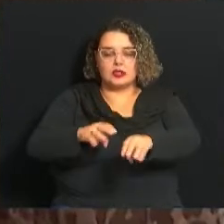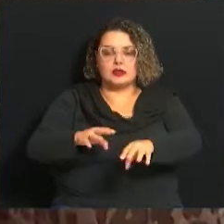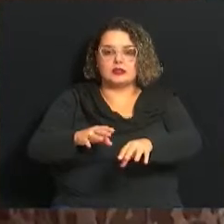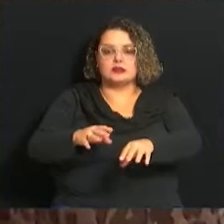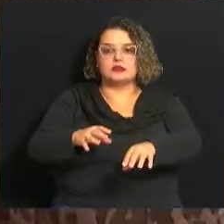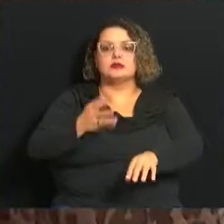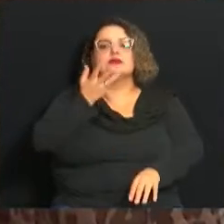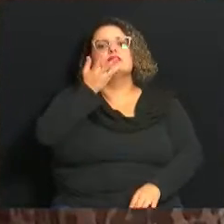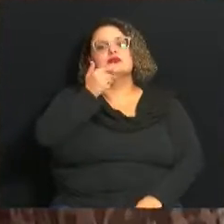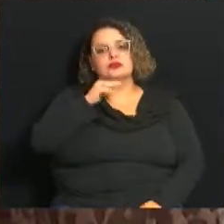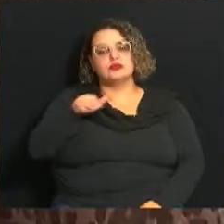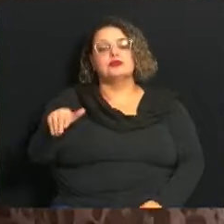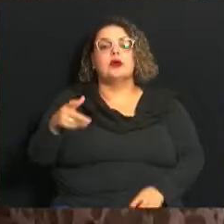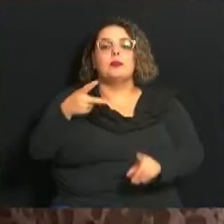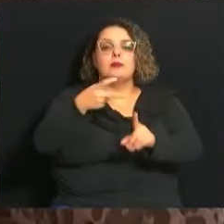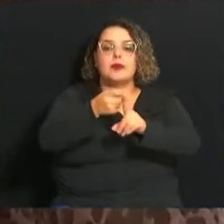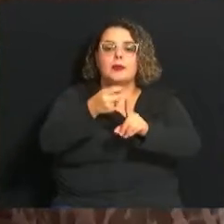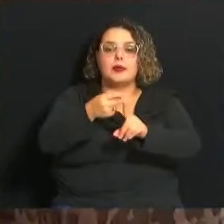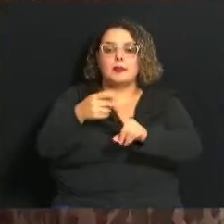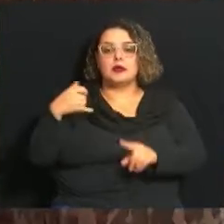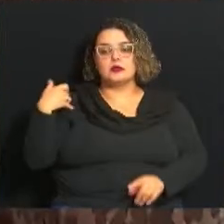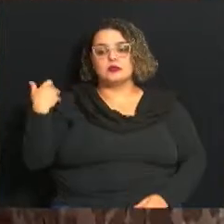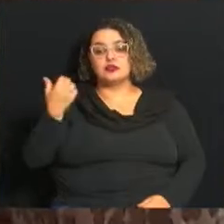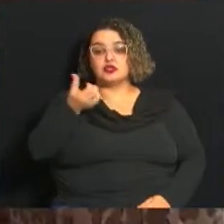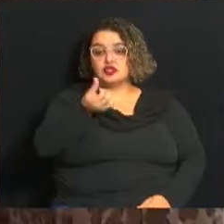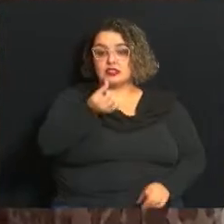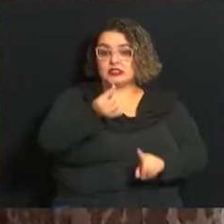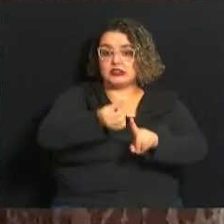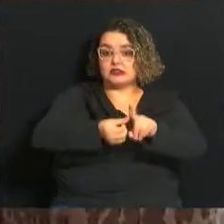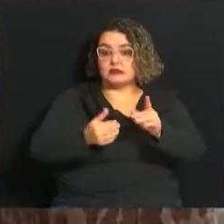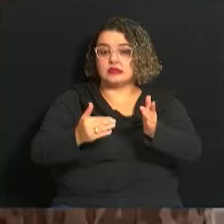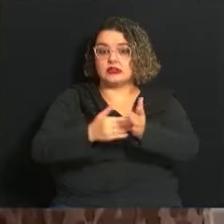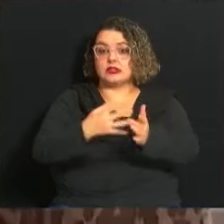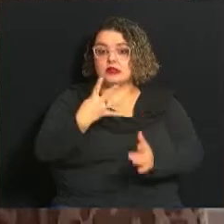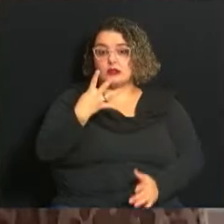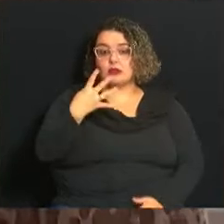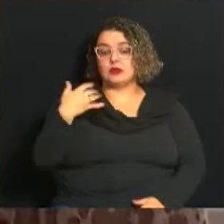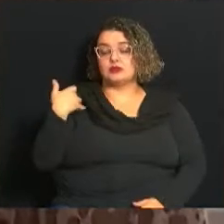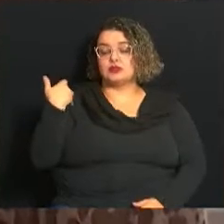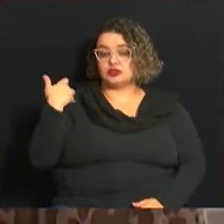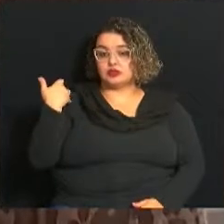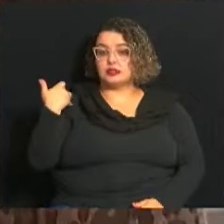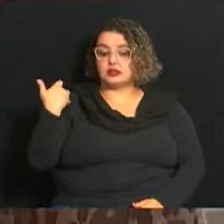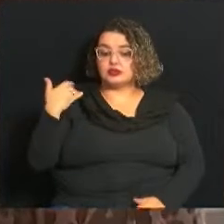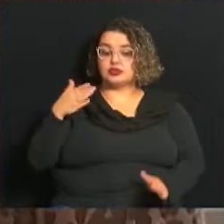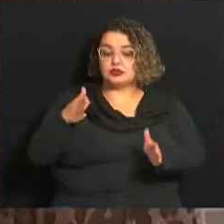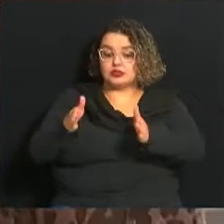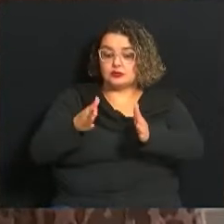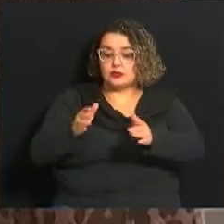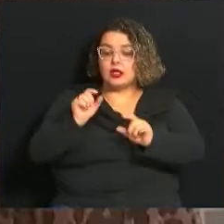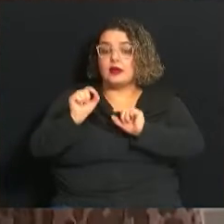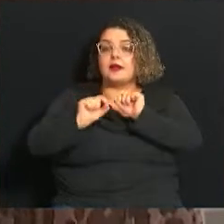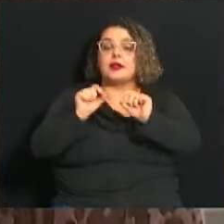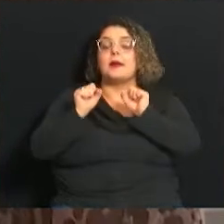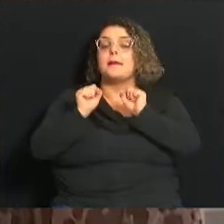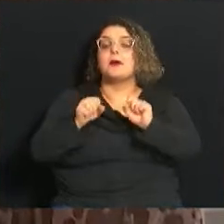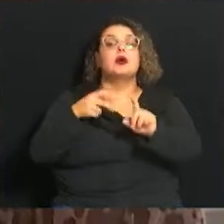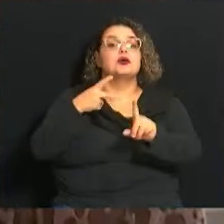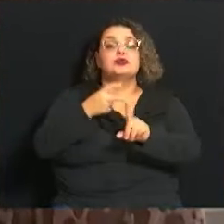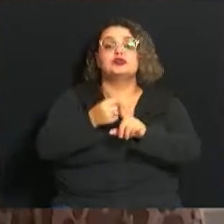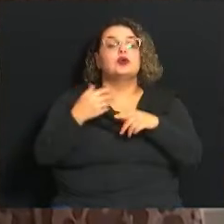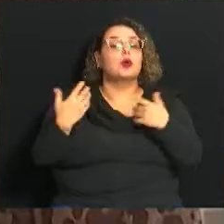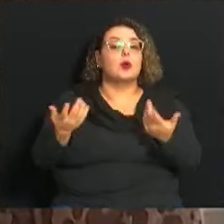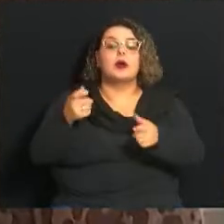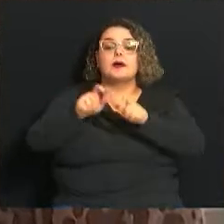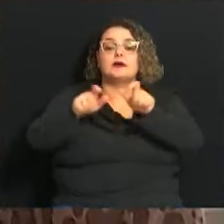das crianças, né? Na faixa etária de 6 meses a 4 anos de idade. Bom, neste momento, quem pode se vacinar? Quais são as pessoas que